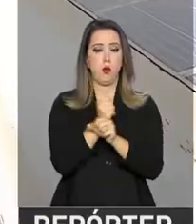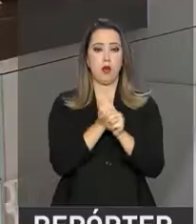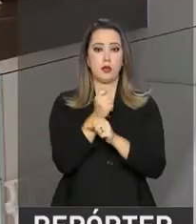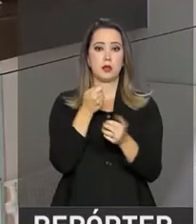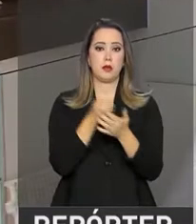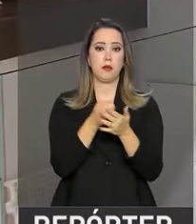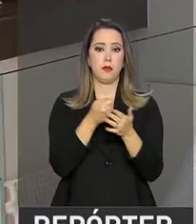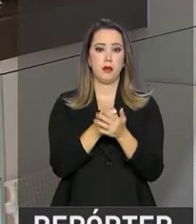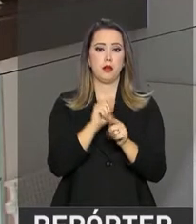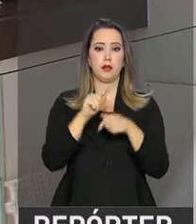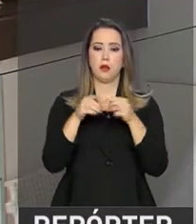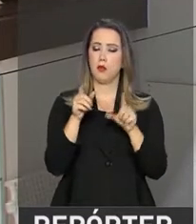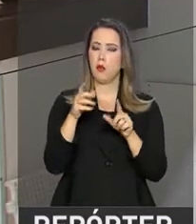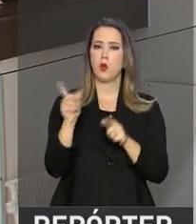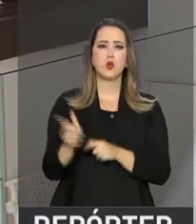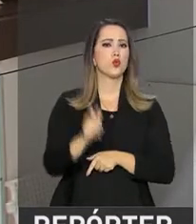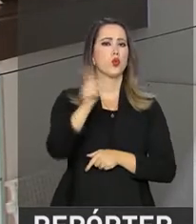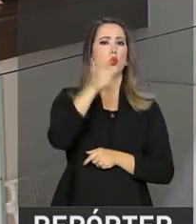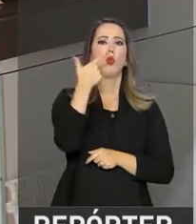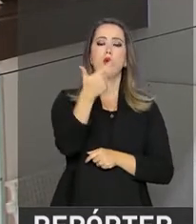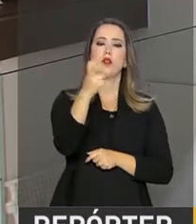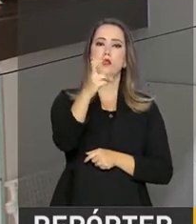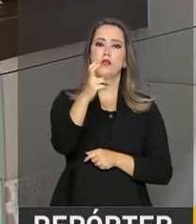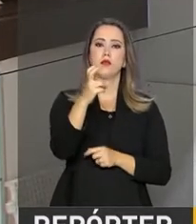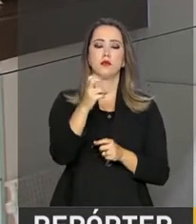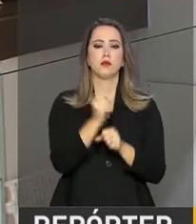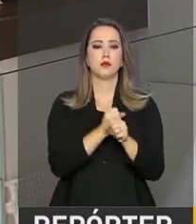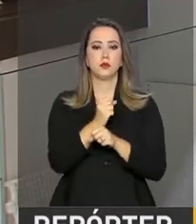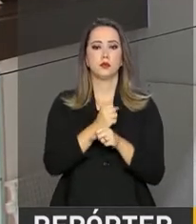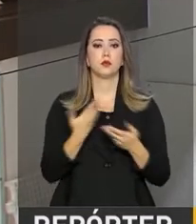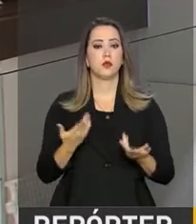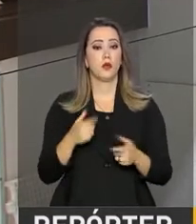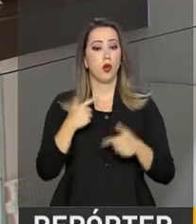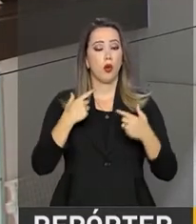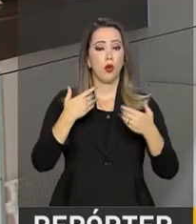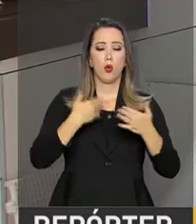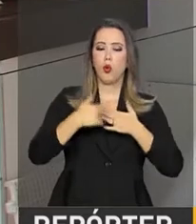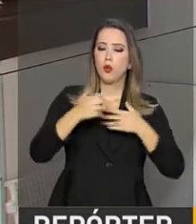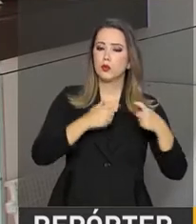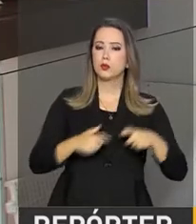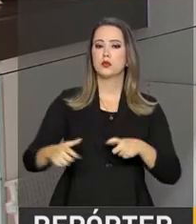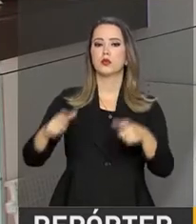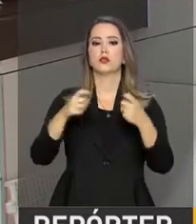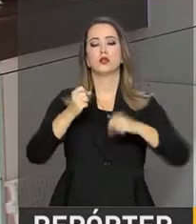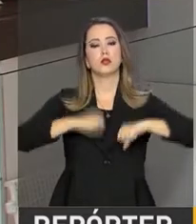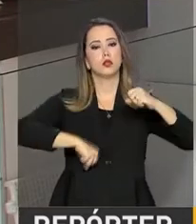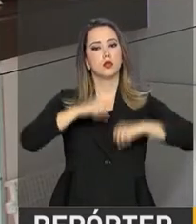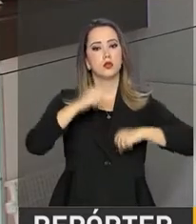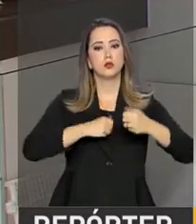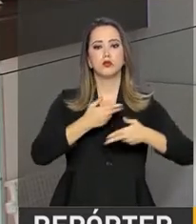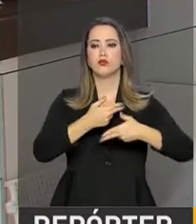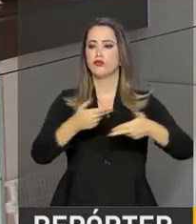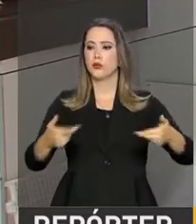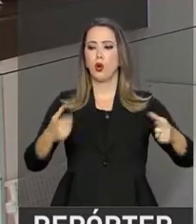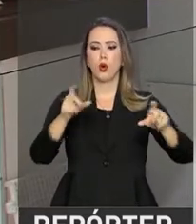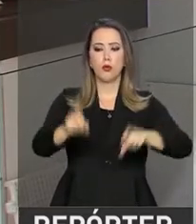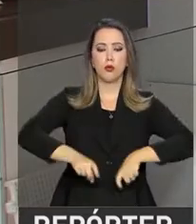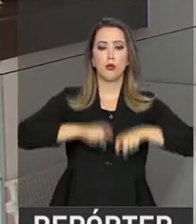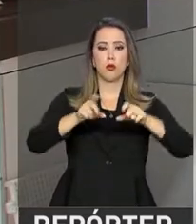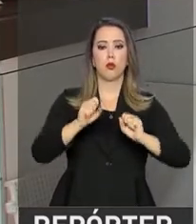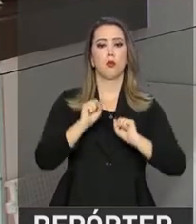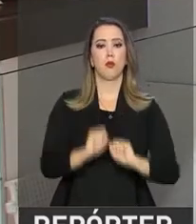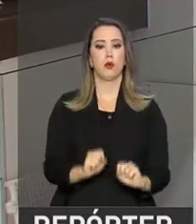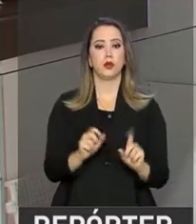qualquer pessoa qualquer unidade consumidora seja ela residência indústria comércio rural pode